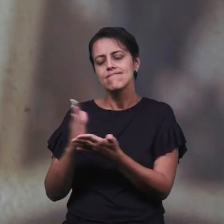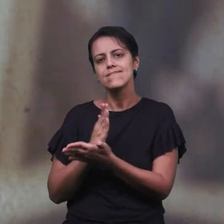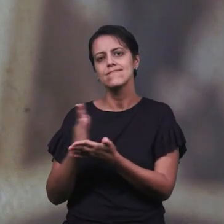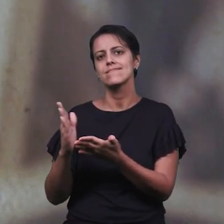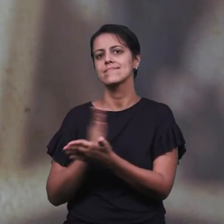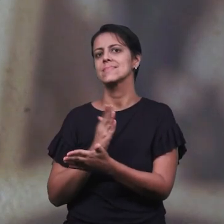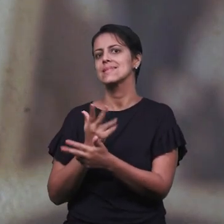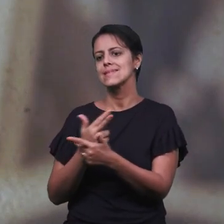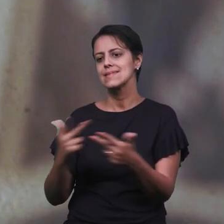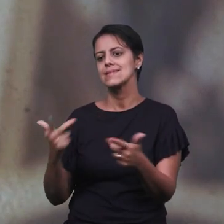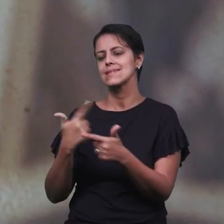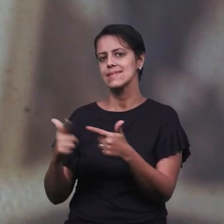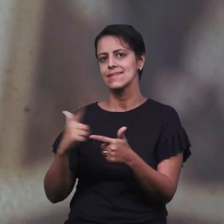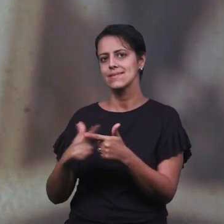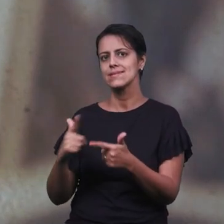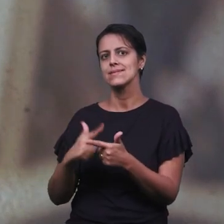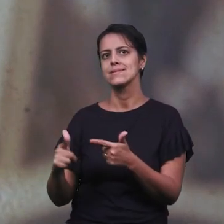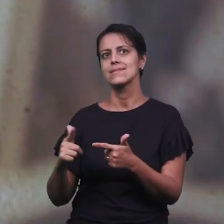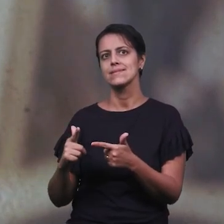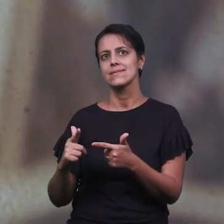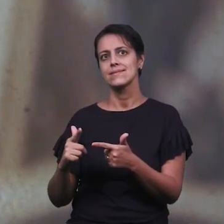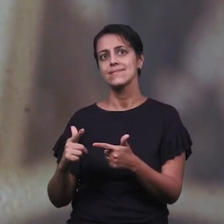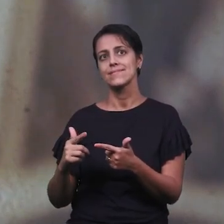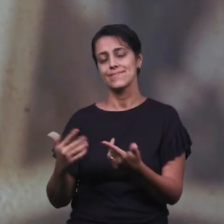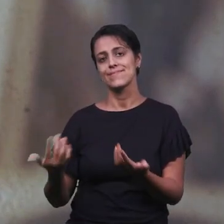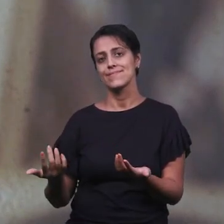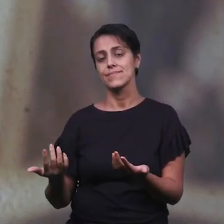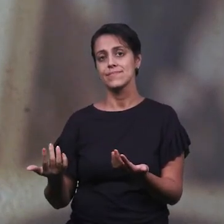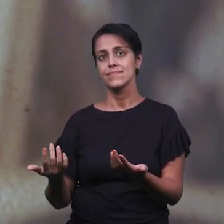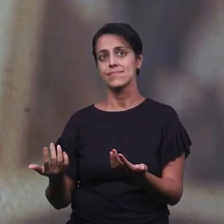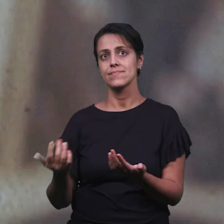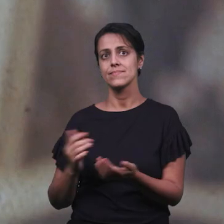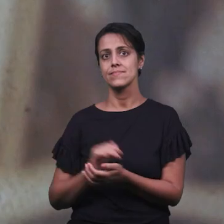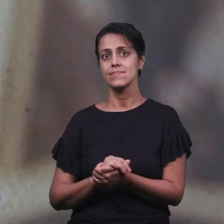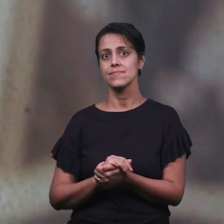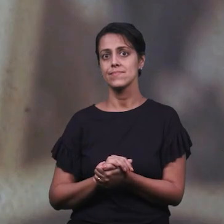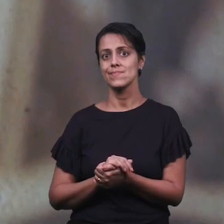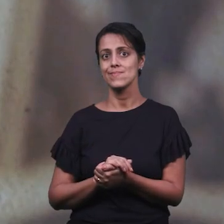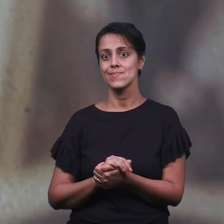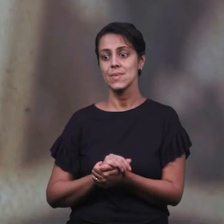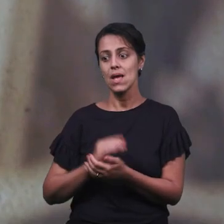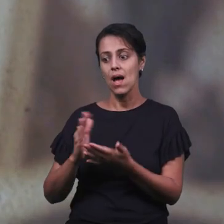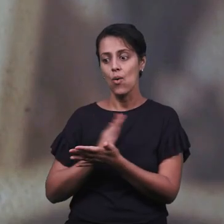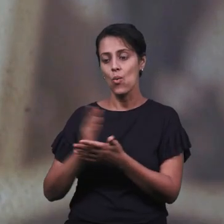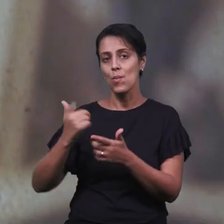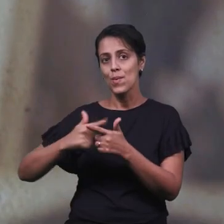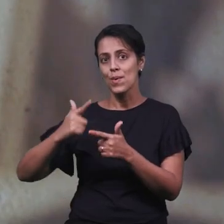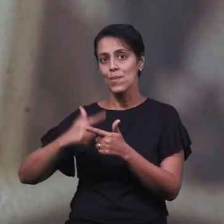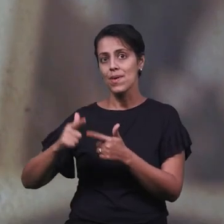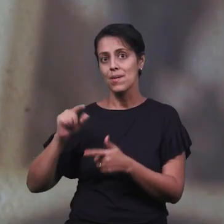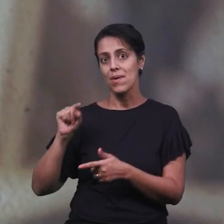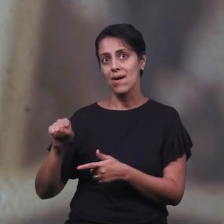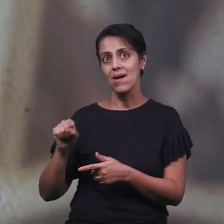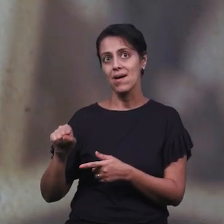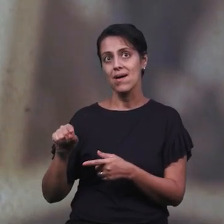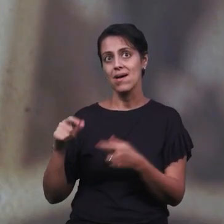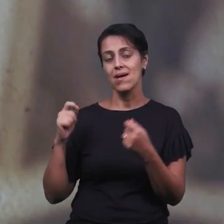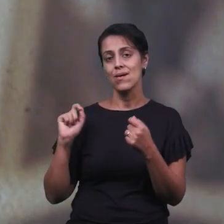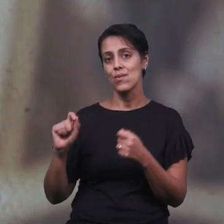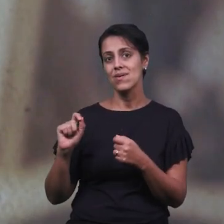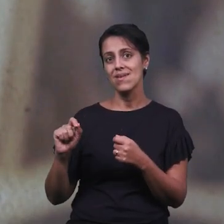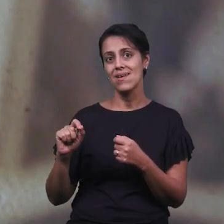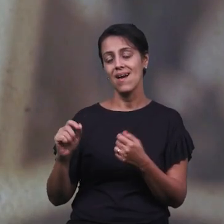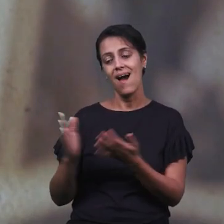que elas não seriam nem adequadas, né, para que fosse submetida ao método adequado de